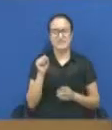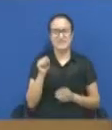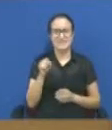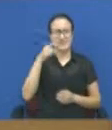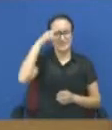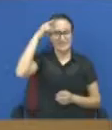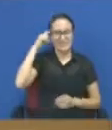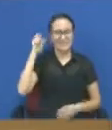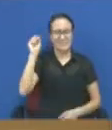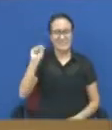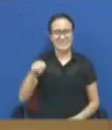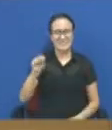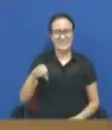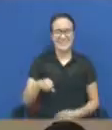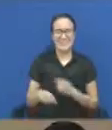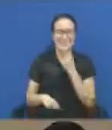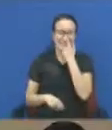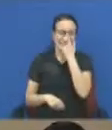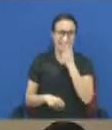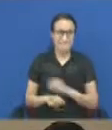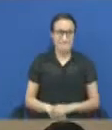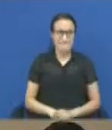Sim. O projeto